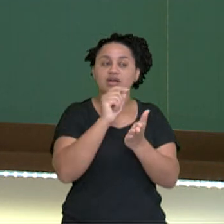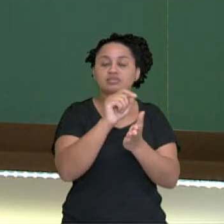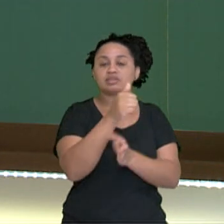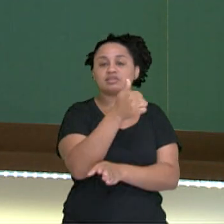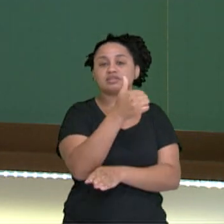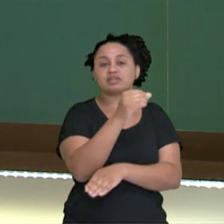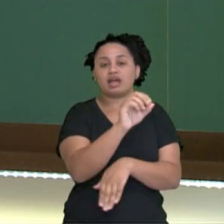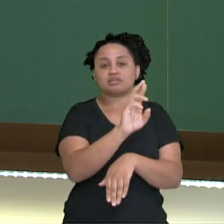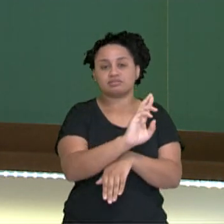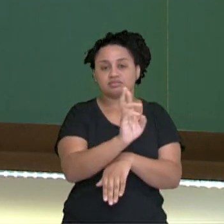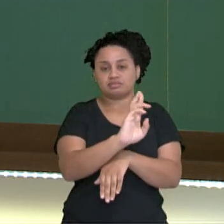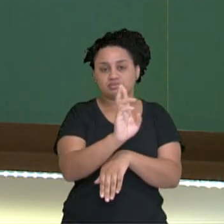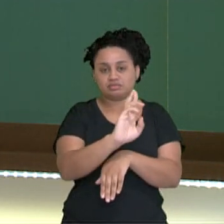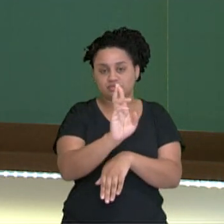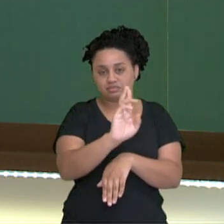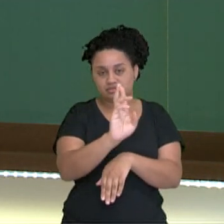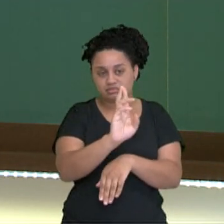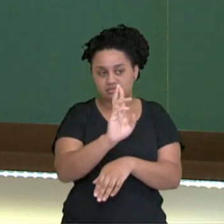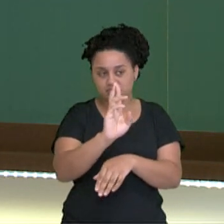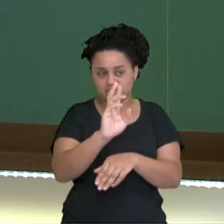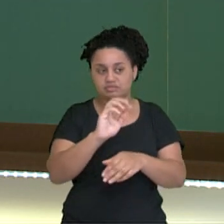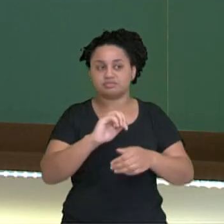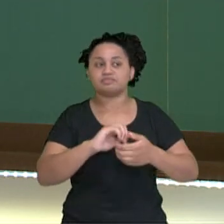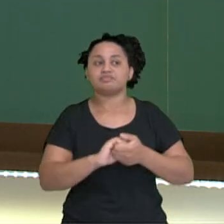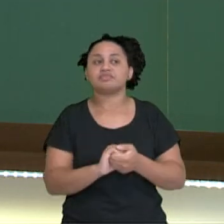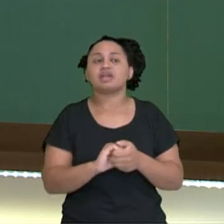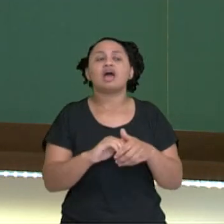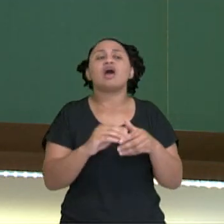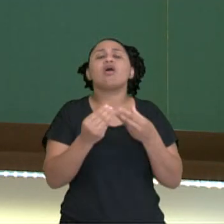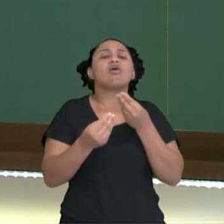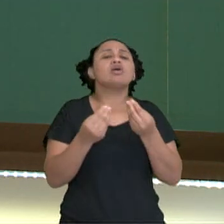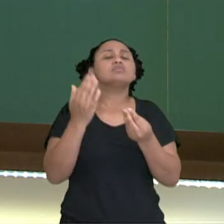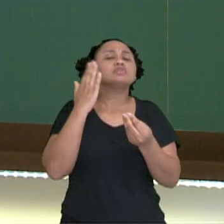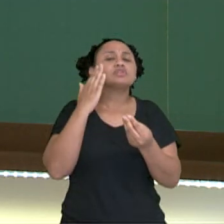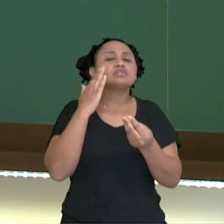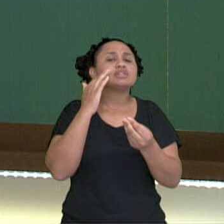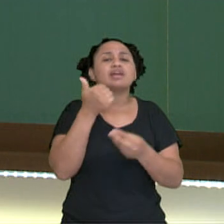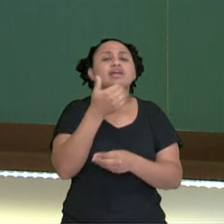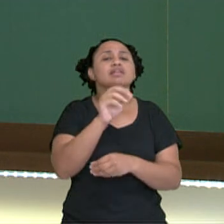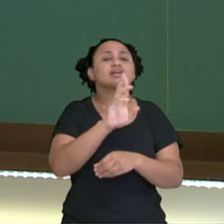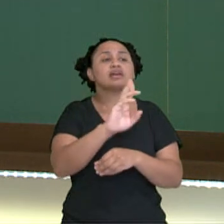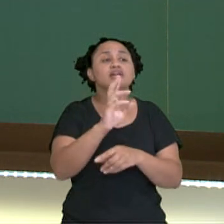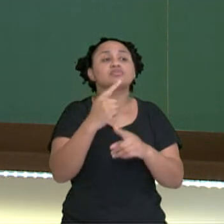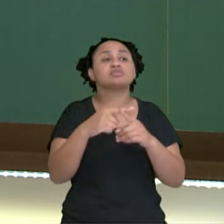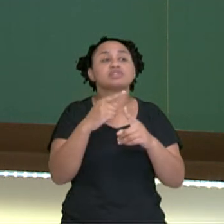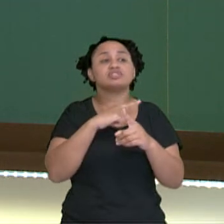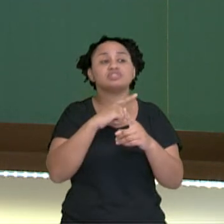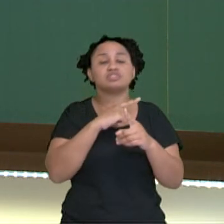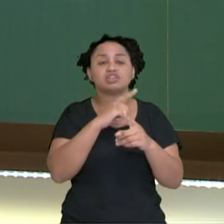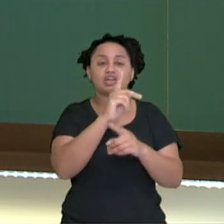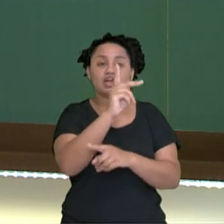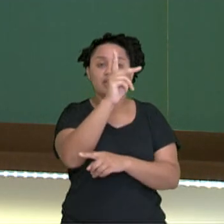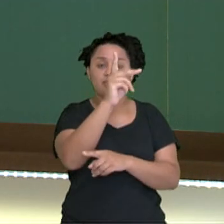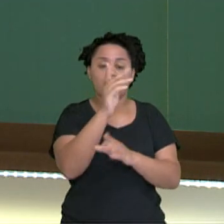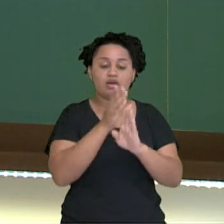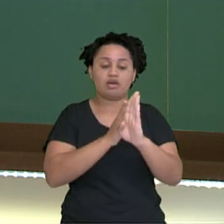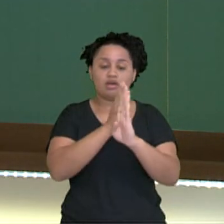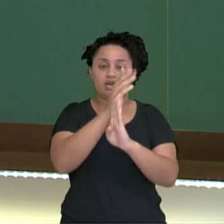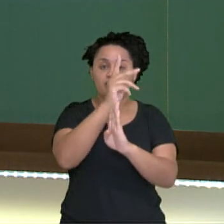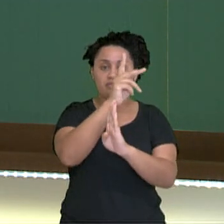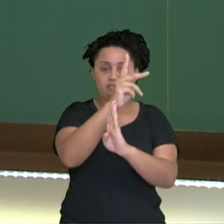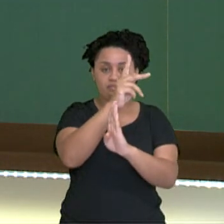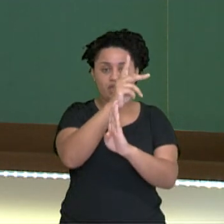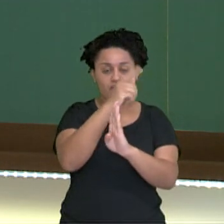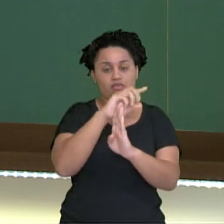valor pago é sempre de R$10. E como é que eu sei que isso é R$10? Porque está indicando aqui em cima no